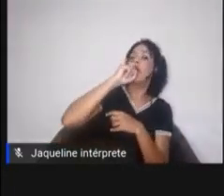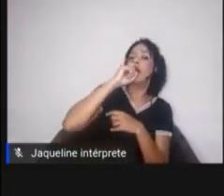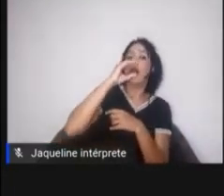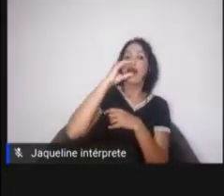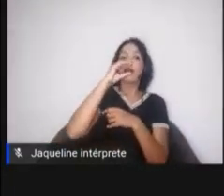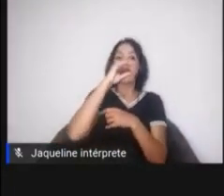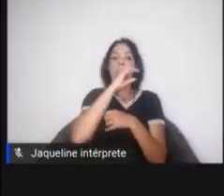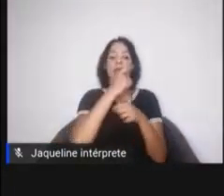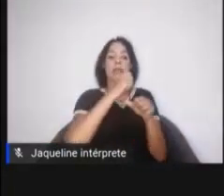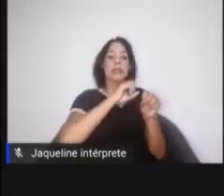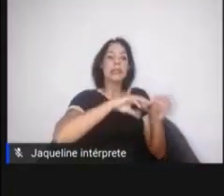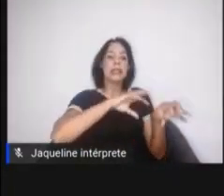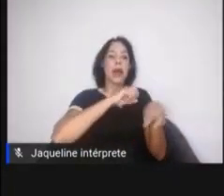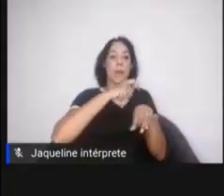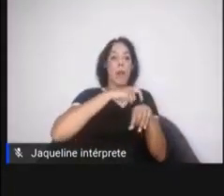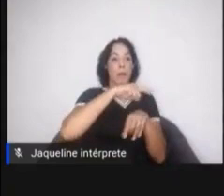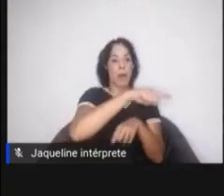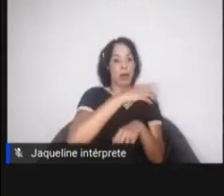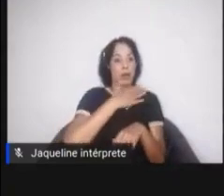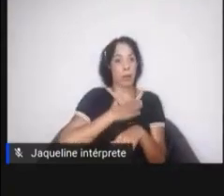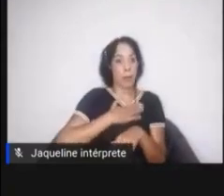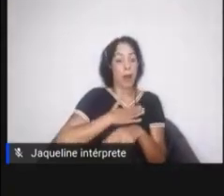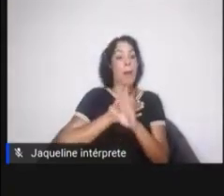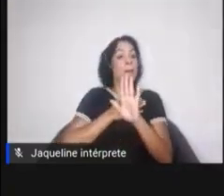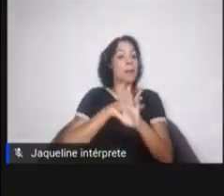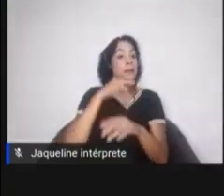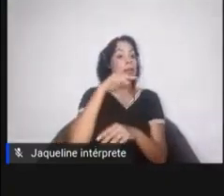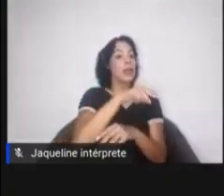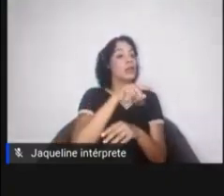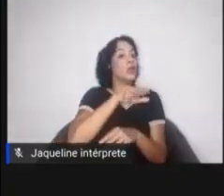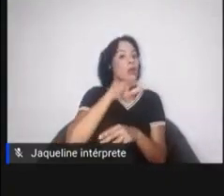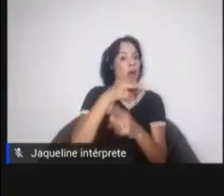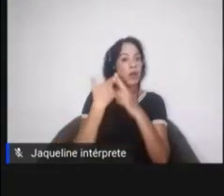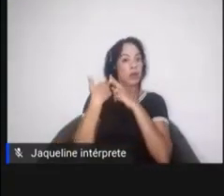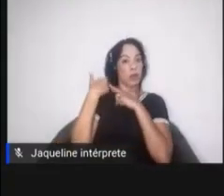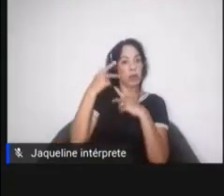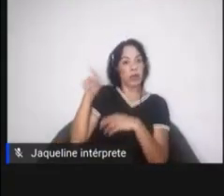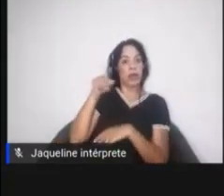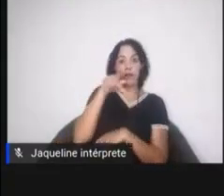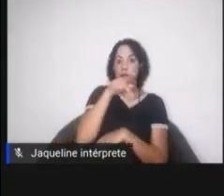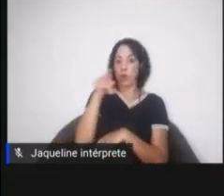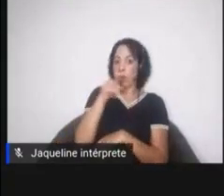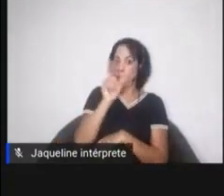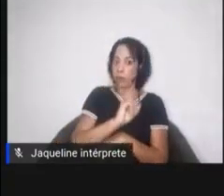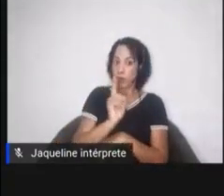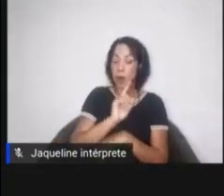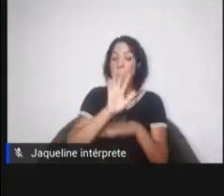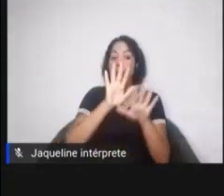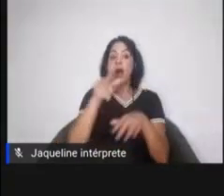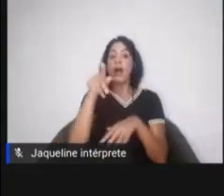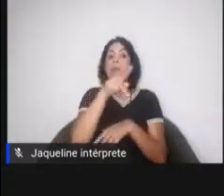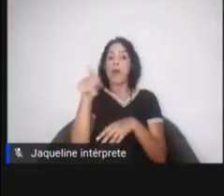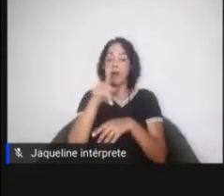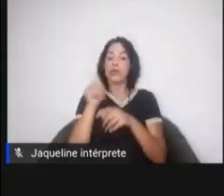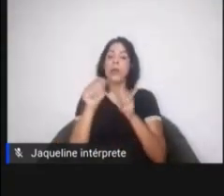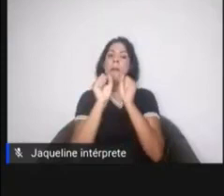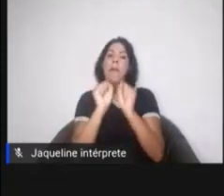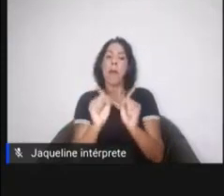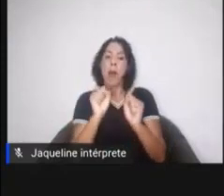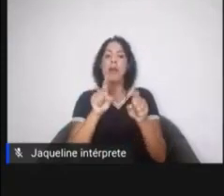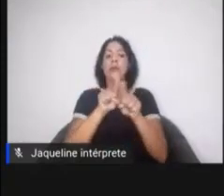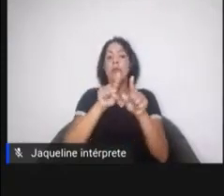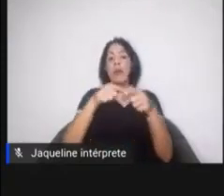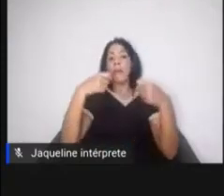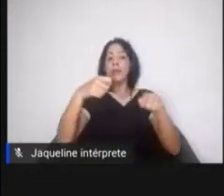essas atividades não são atividades do professor. Mas o professor, ele deve estar junto, orientando